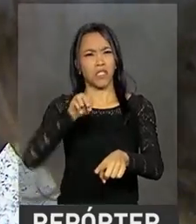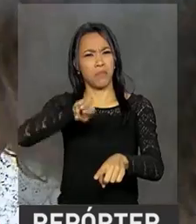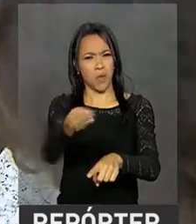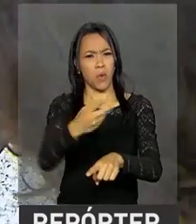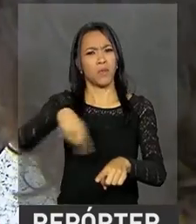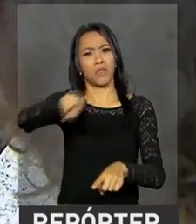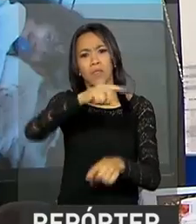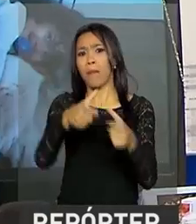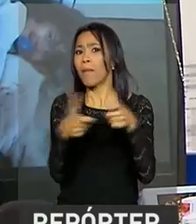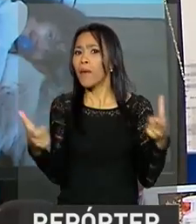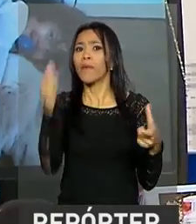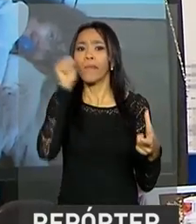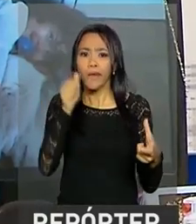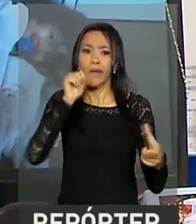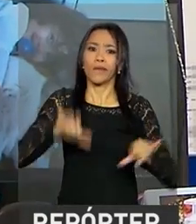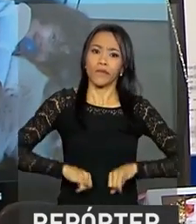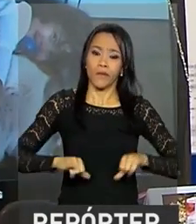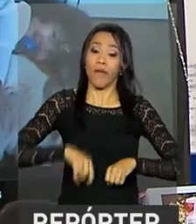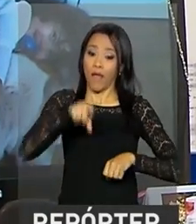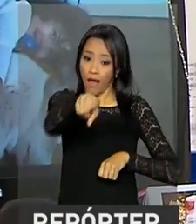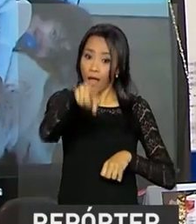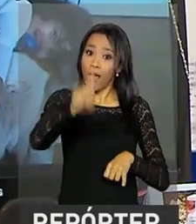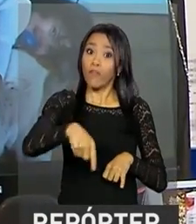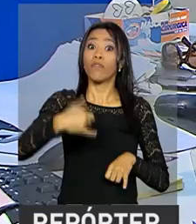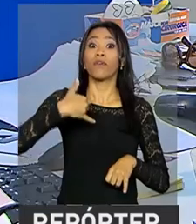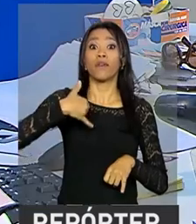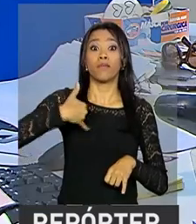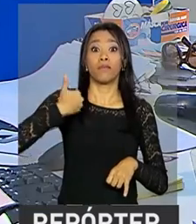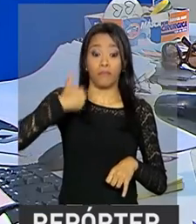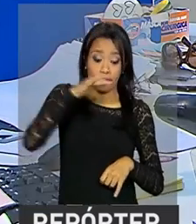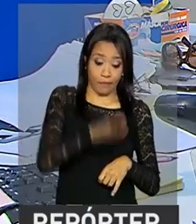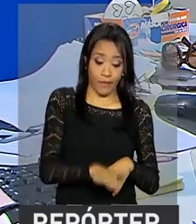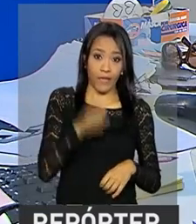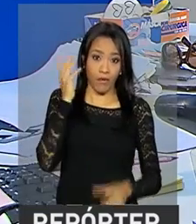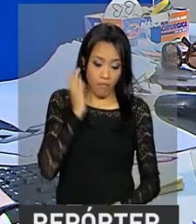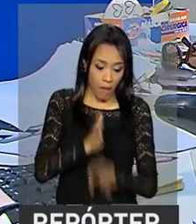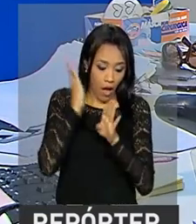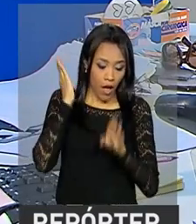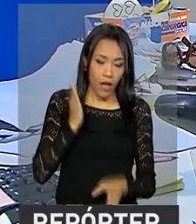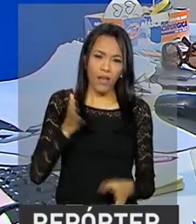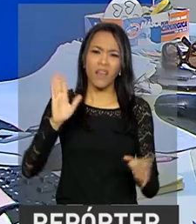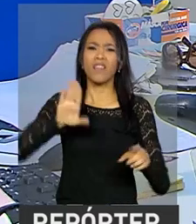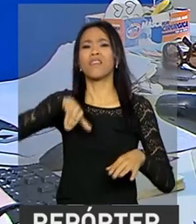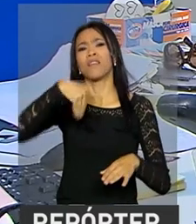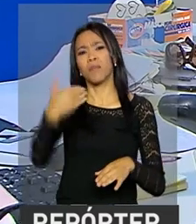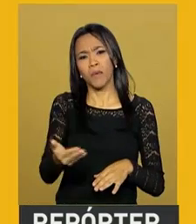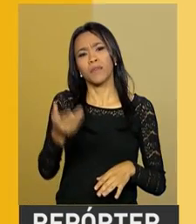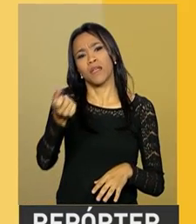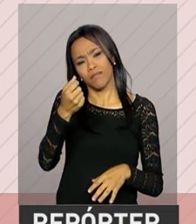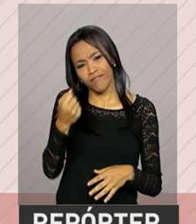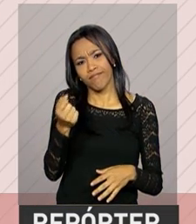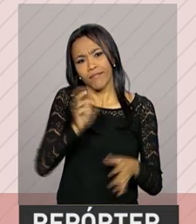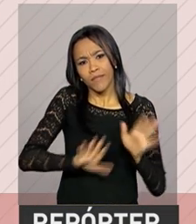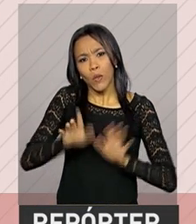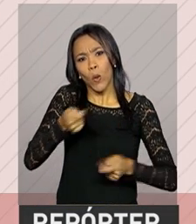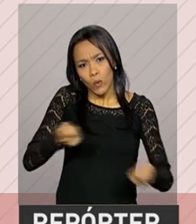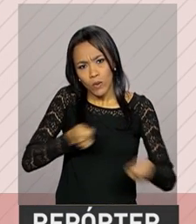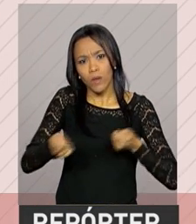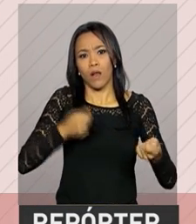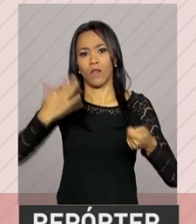maioria mulheres. Ela foi diagnosticada ainda criança e desde então tenta amenizar os sintomas. A